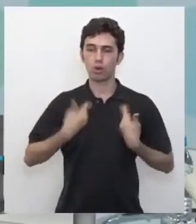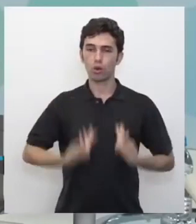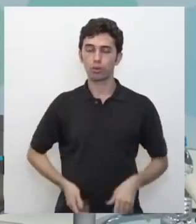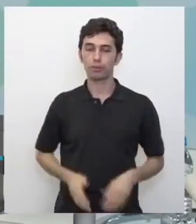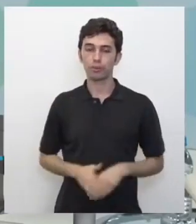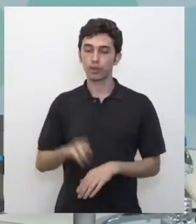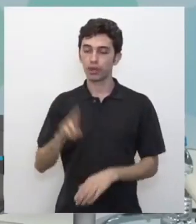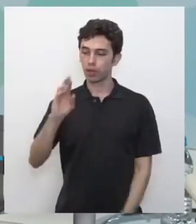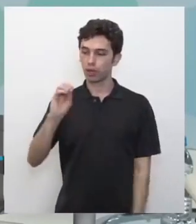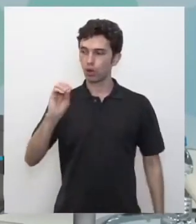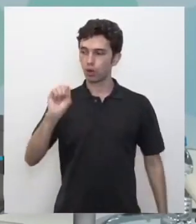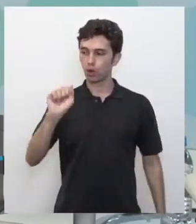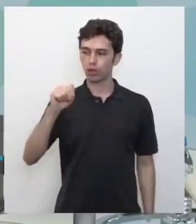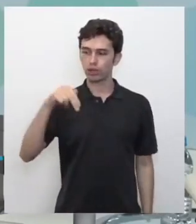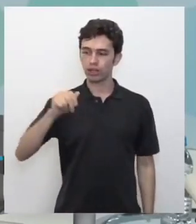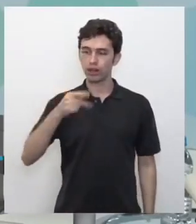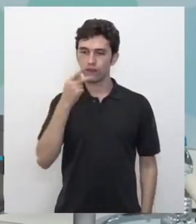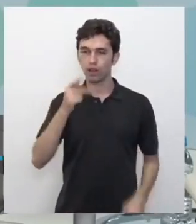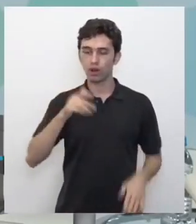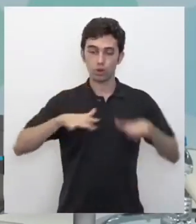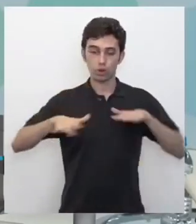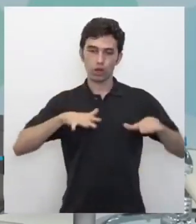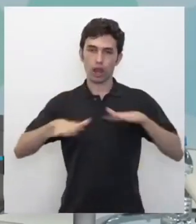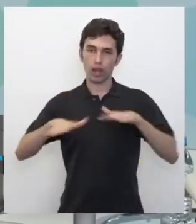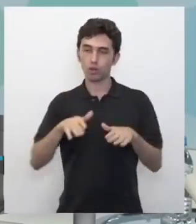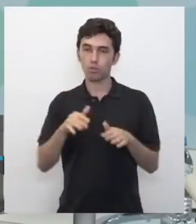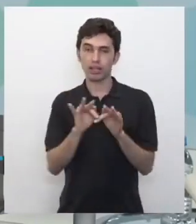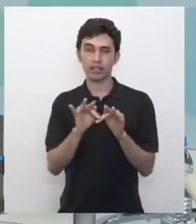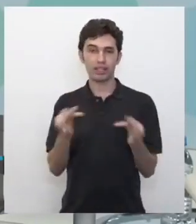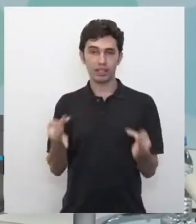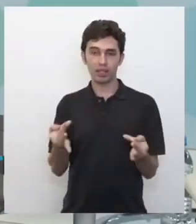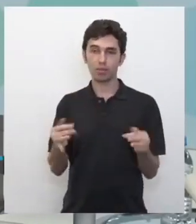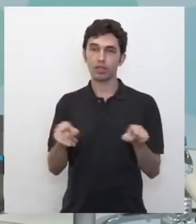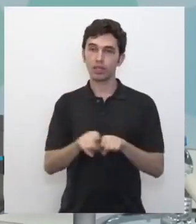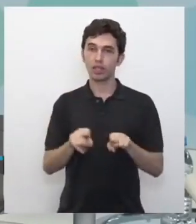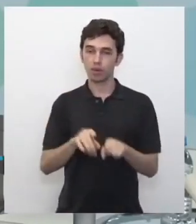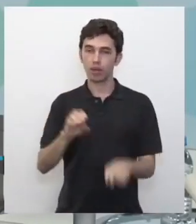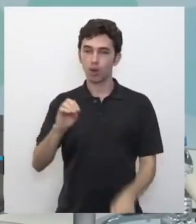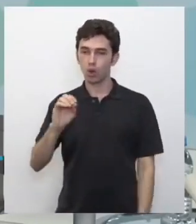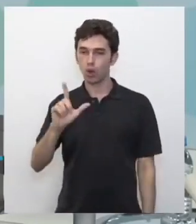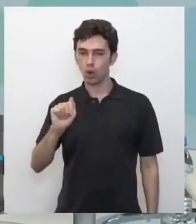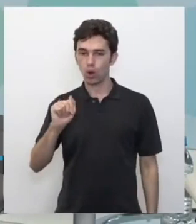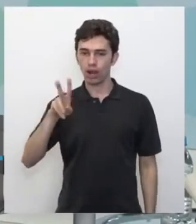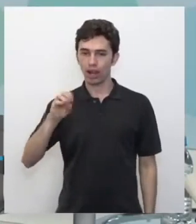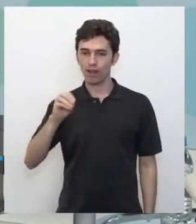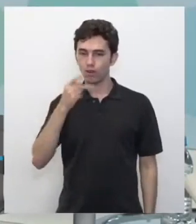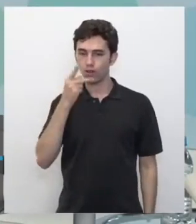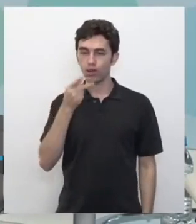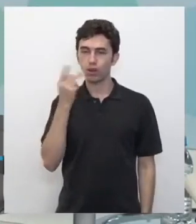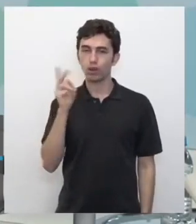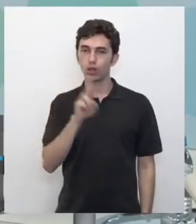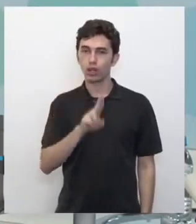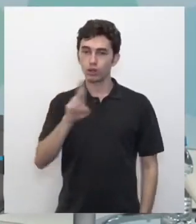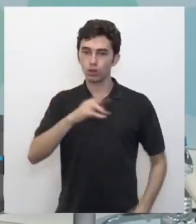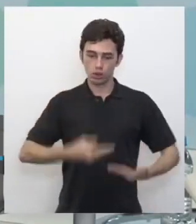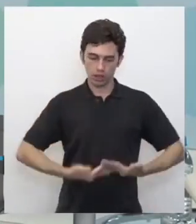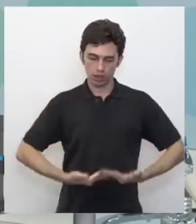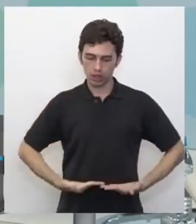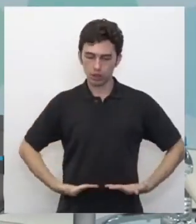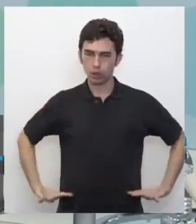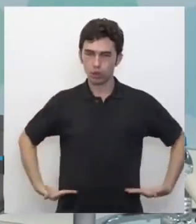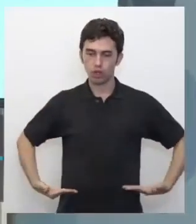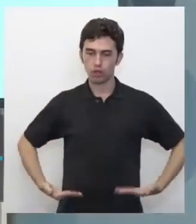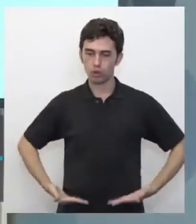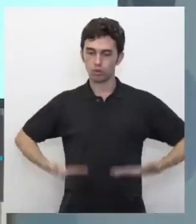mais simples, né? E o Pro Carlos colocou que Laban coloca a linha da cintura como referência do alto e do baixo.